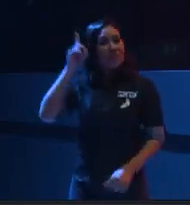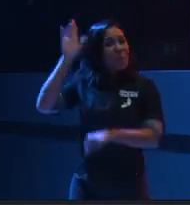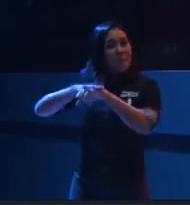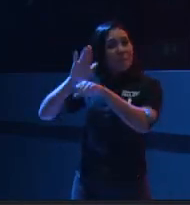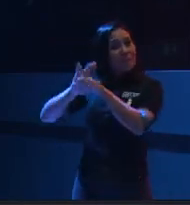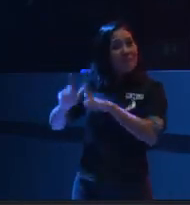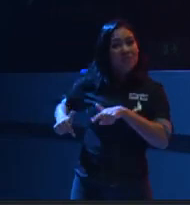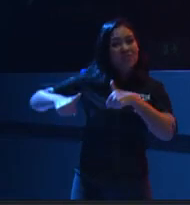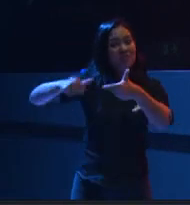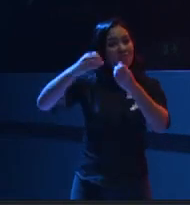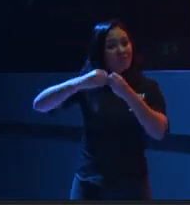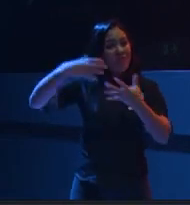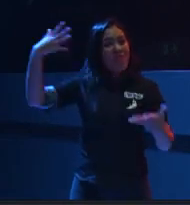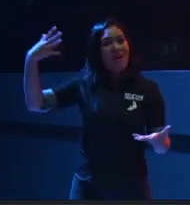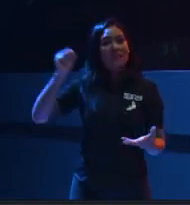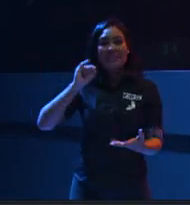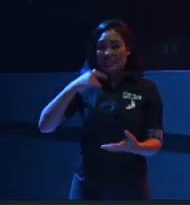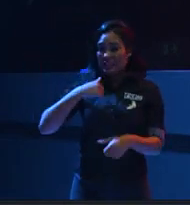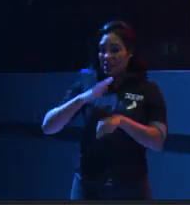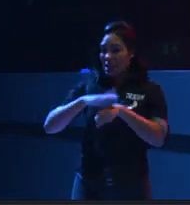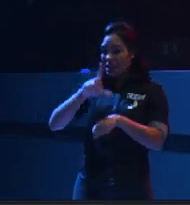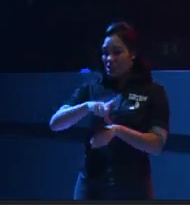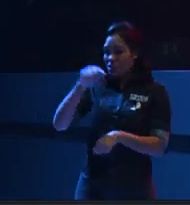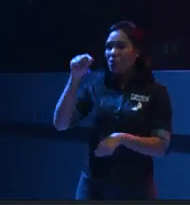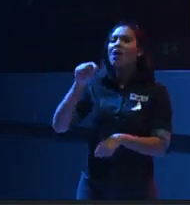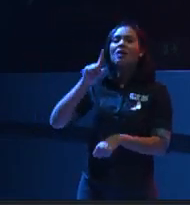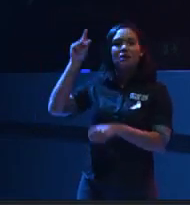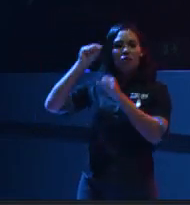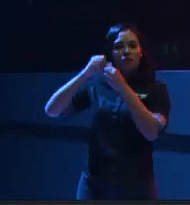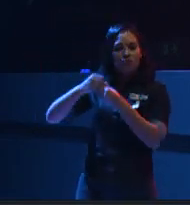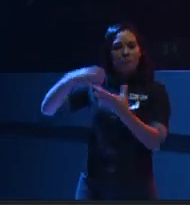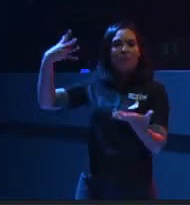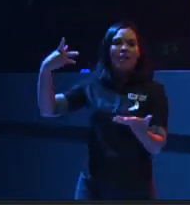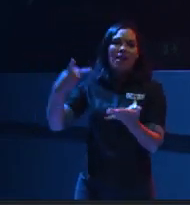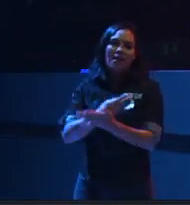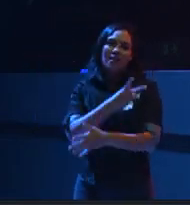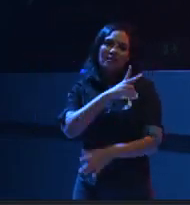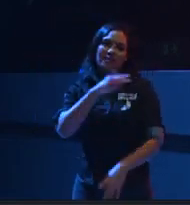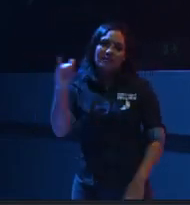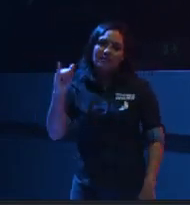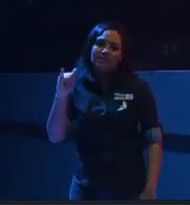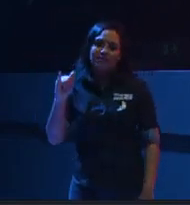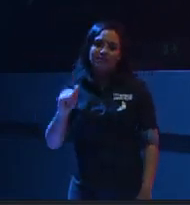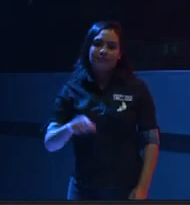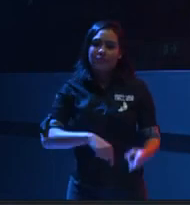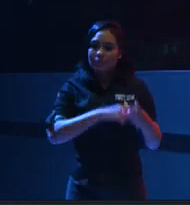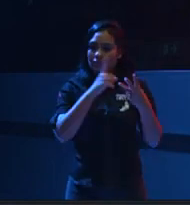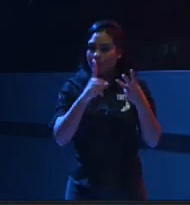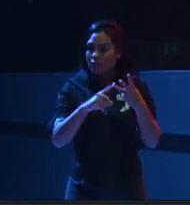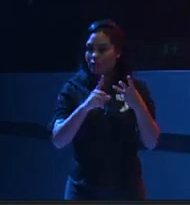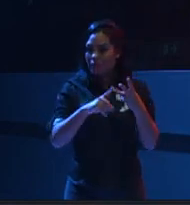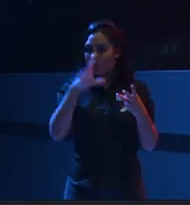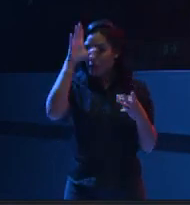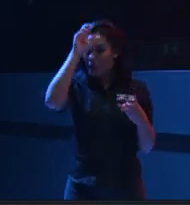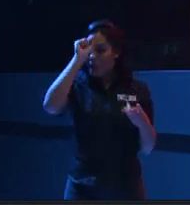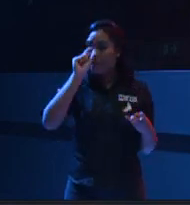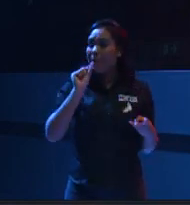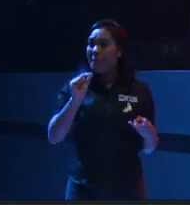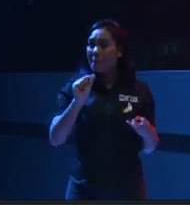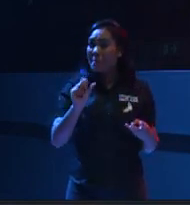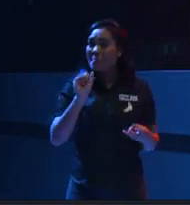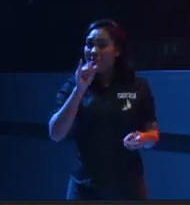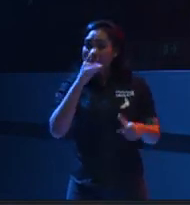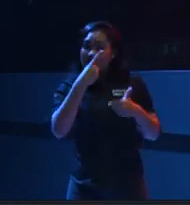acima daquilo que a gente decidiu é mas em terceiro lugar quando você tiver